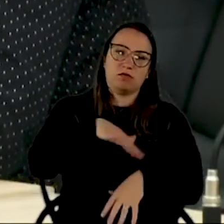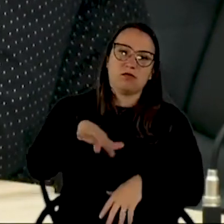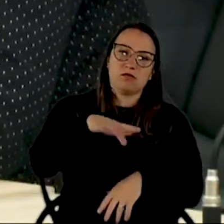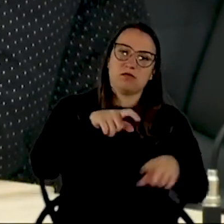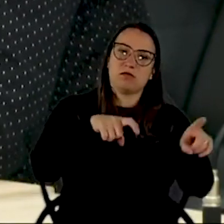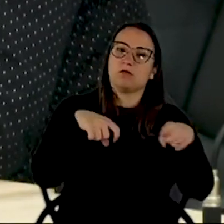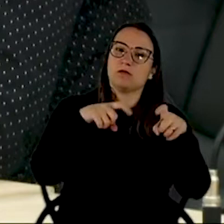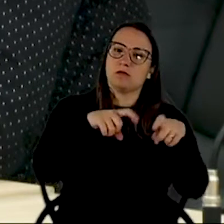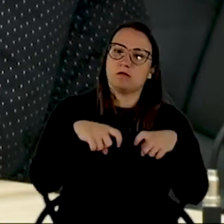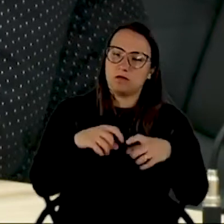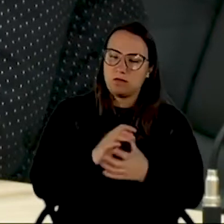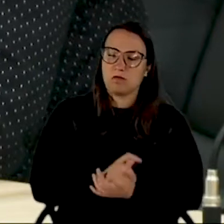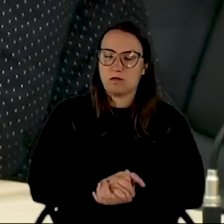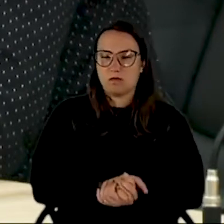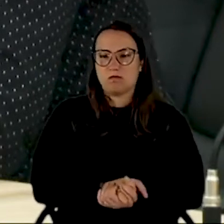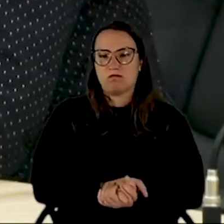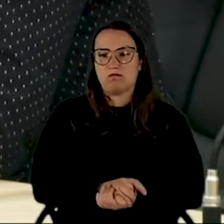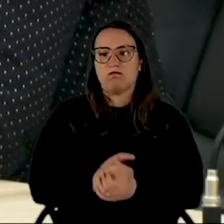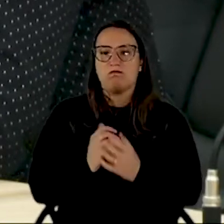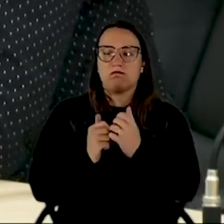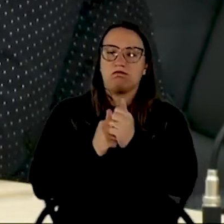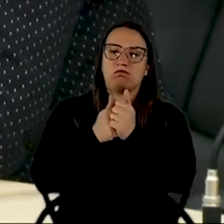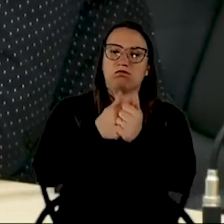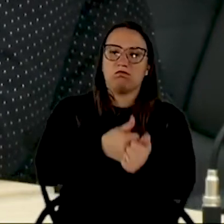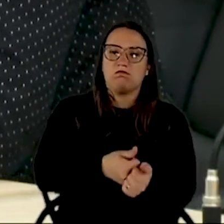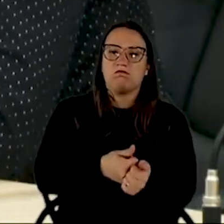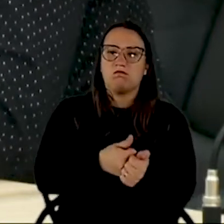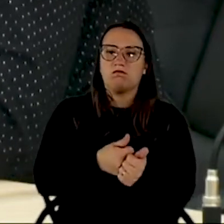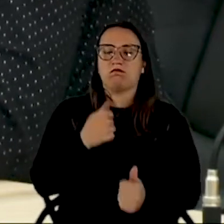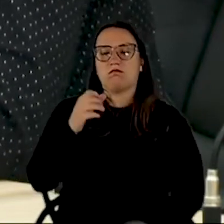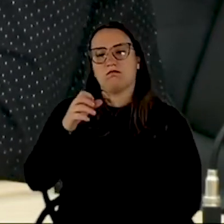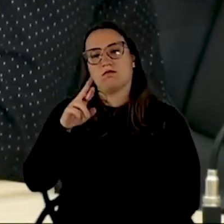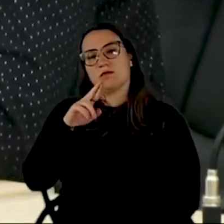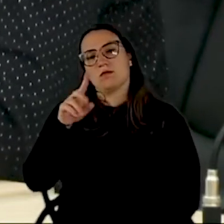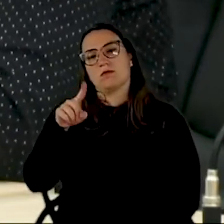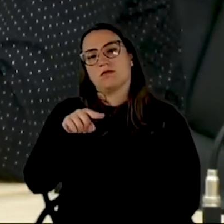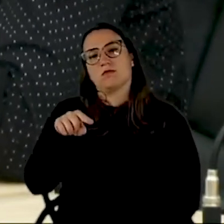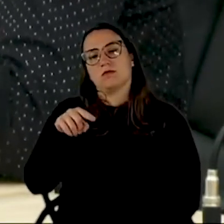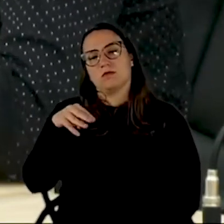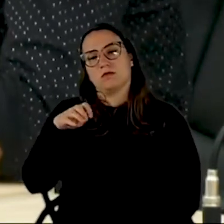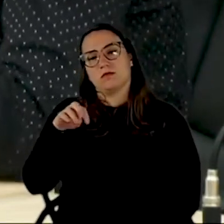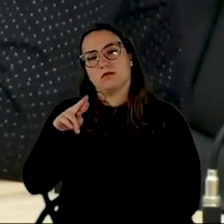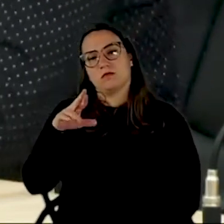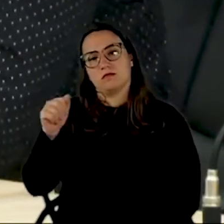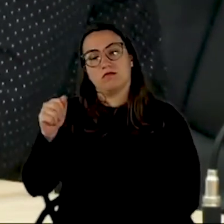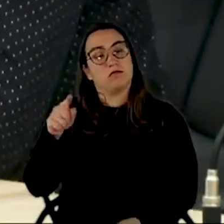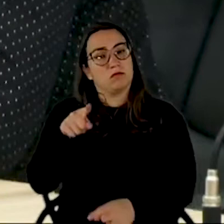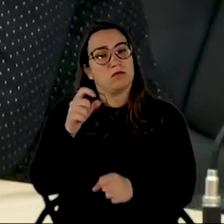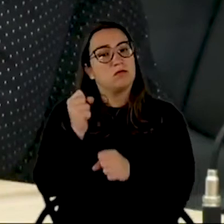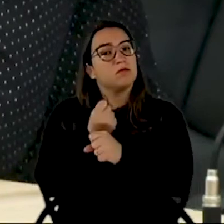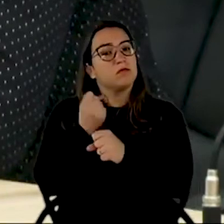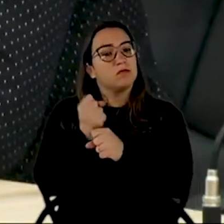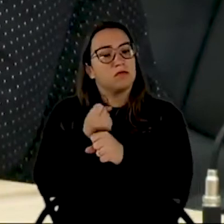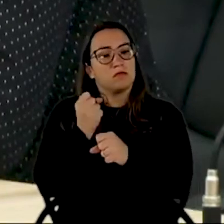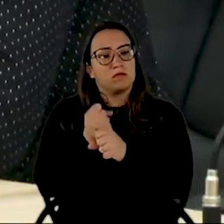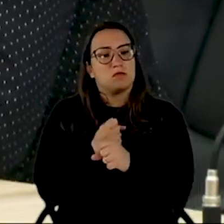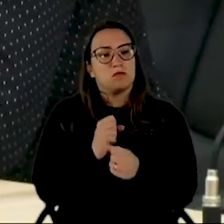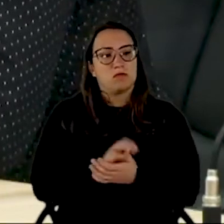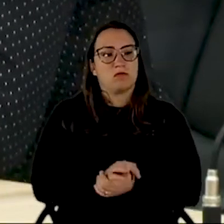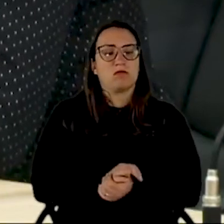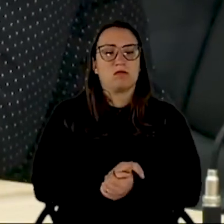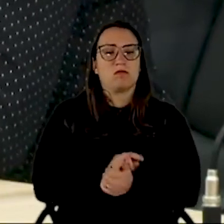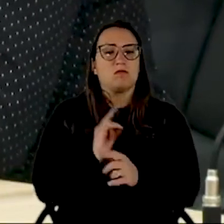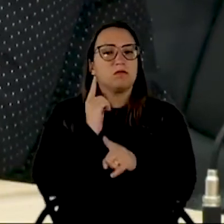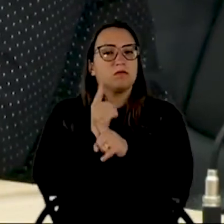e acompanhando a nossa região lá em Cruz Louveira, a obra lá em ritmo meio lento, né? Encontrei uma